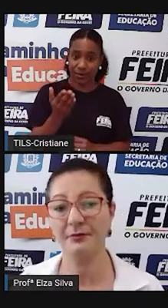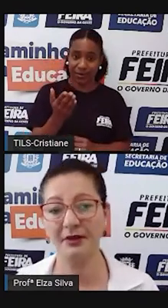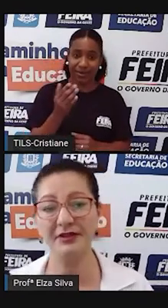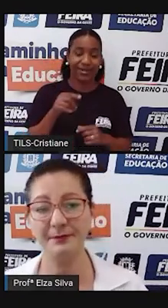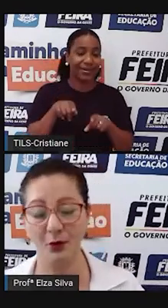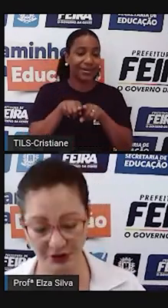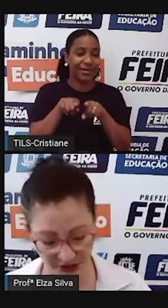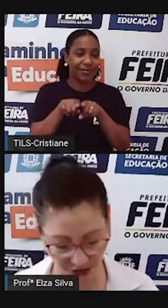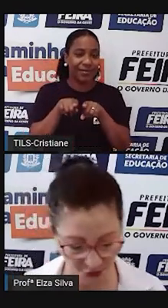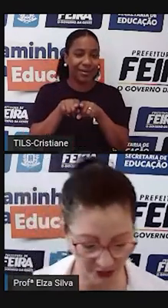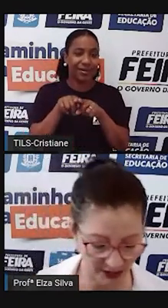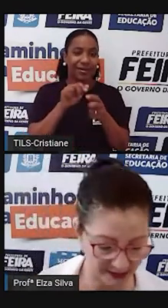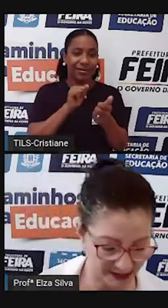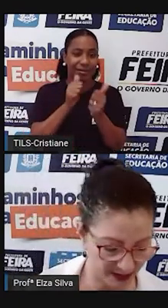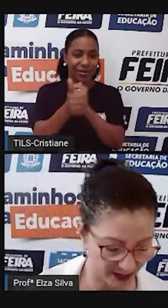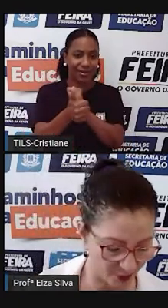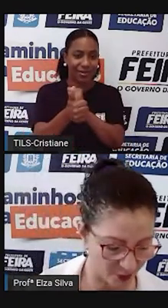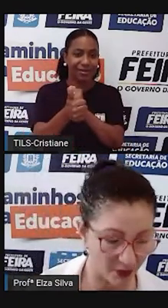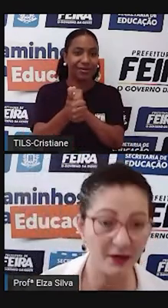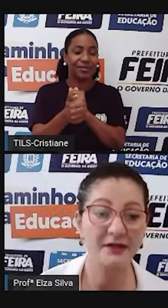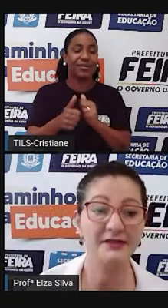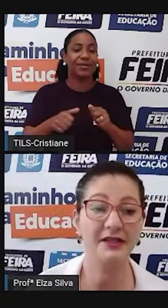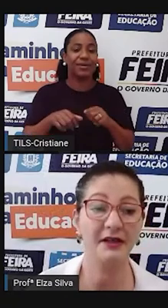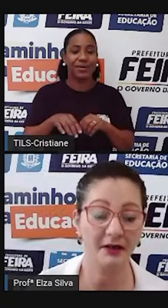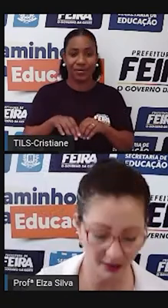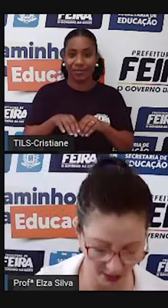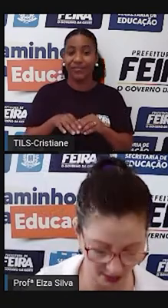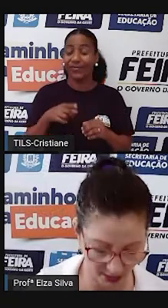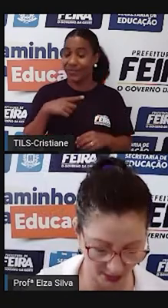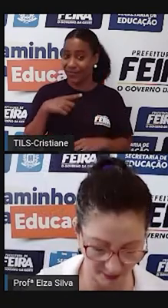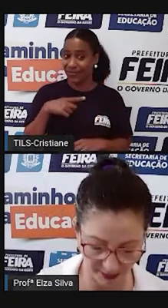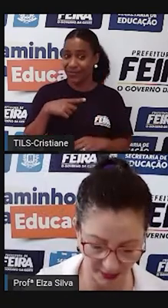temos também um esporte que a gente conhece, que é o